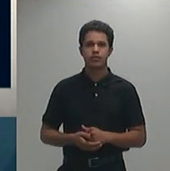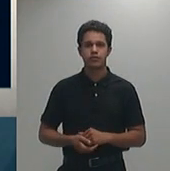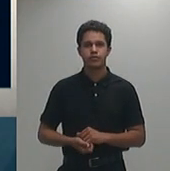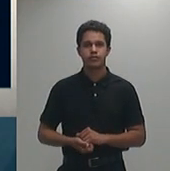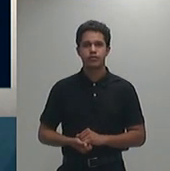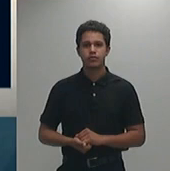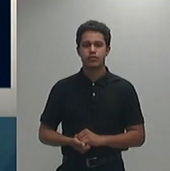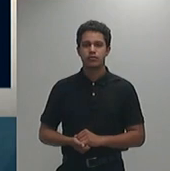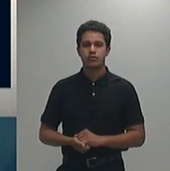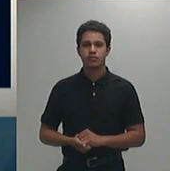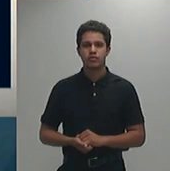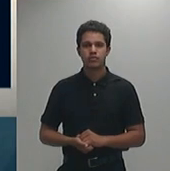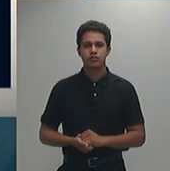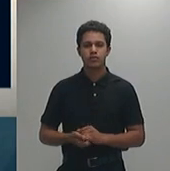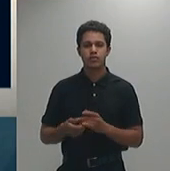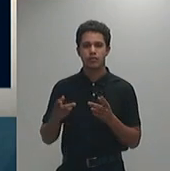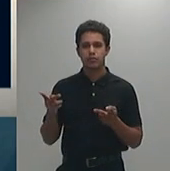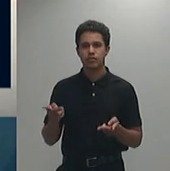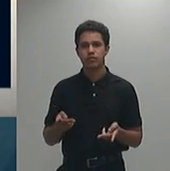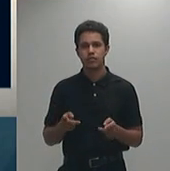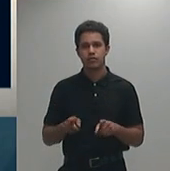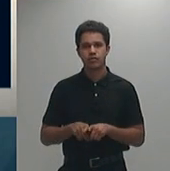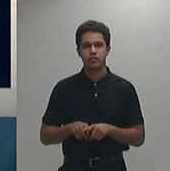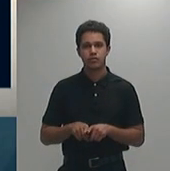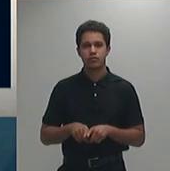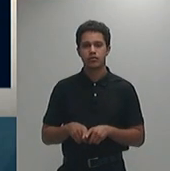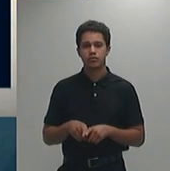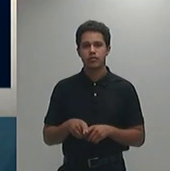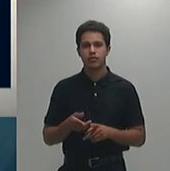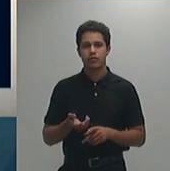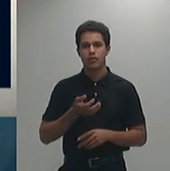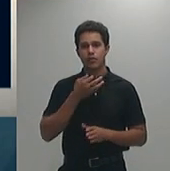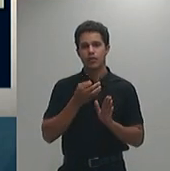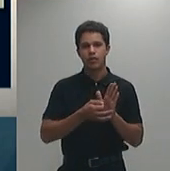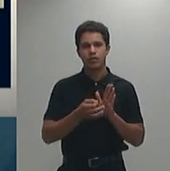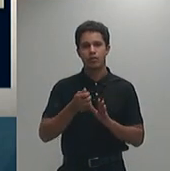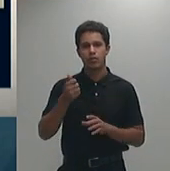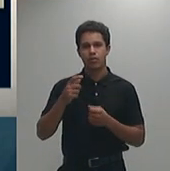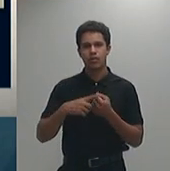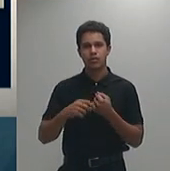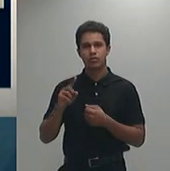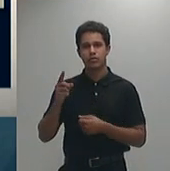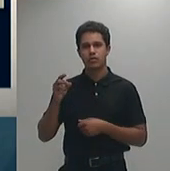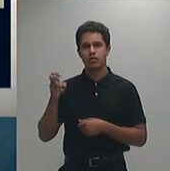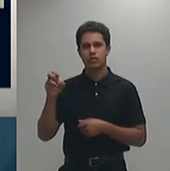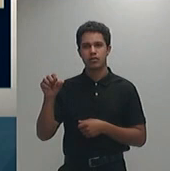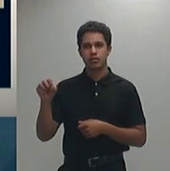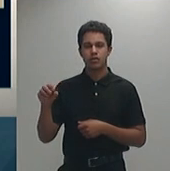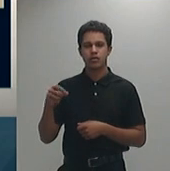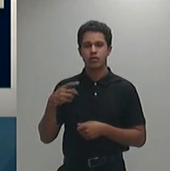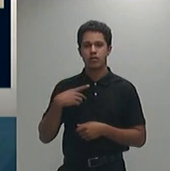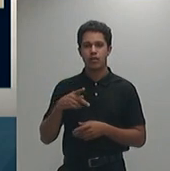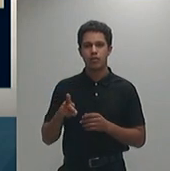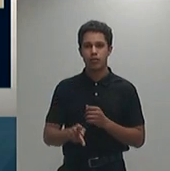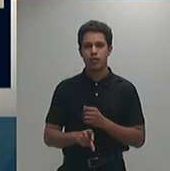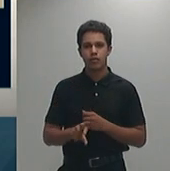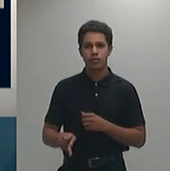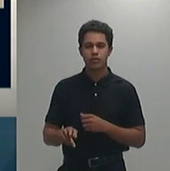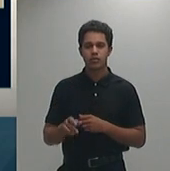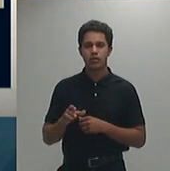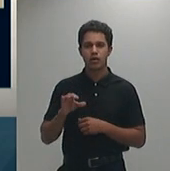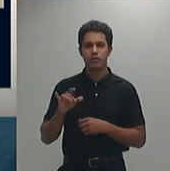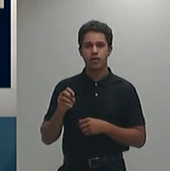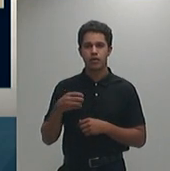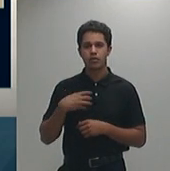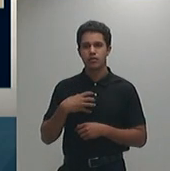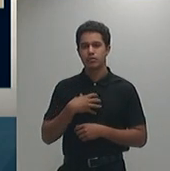e eu trago aqui ao comentar o artigo 150 novas leis a lição do professor Modesto Carvalhosa nesse sentido